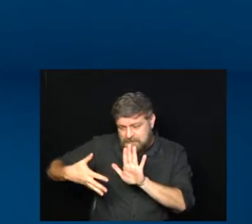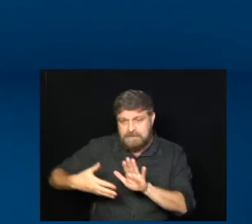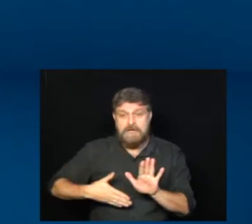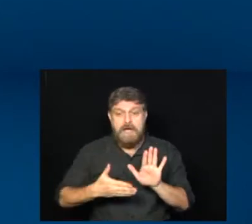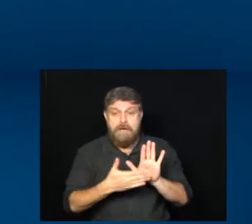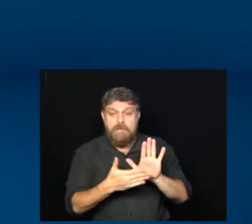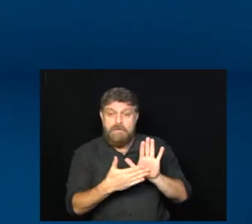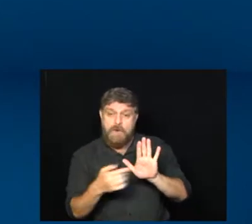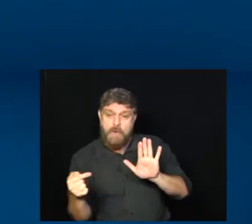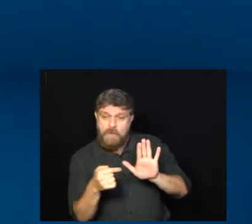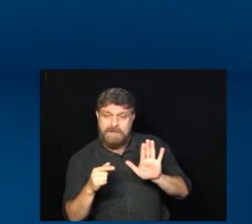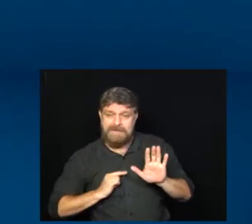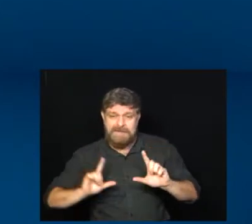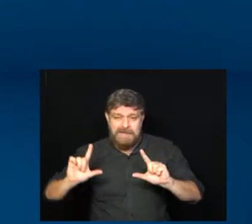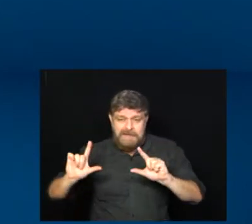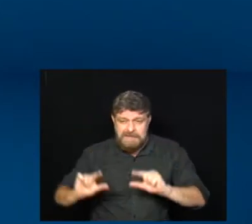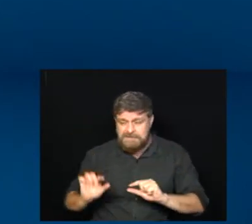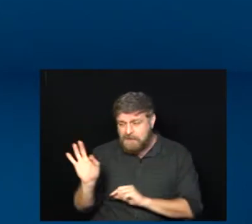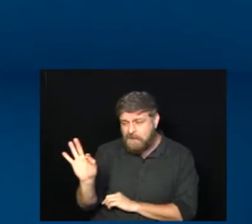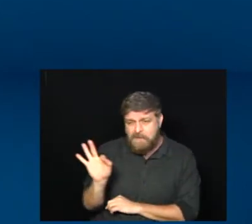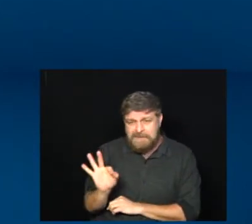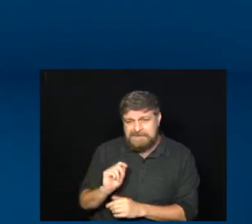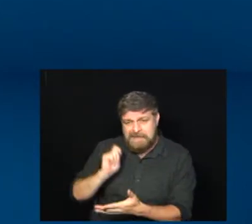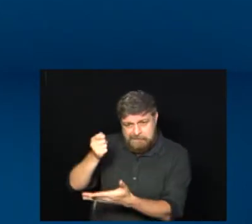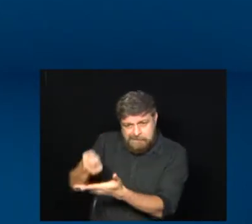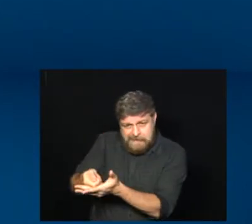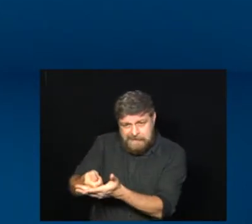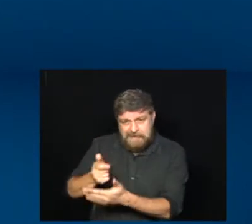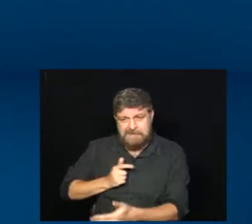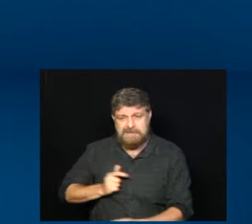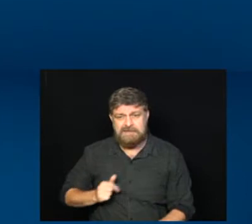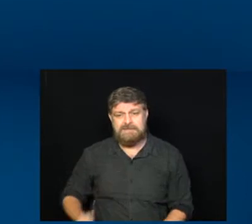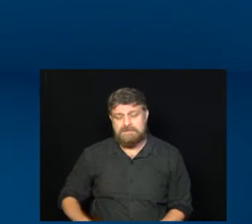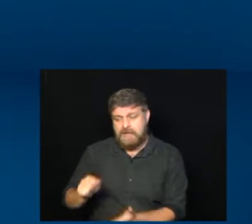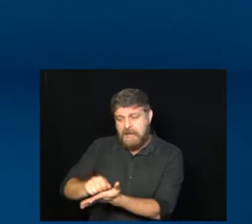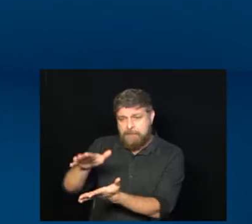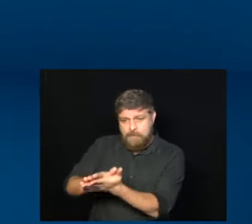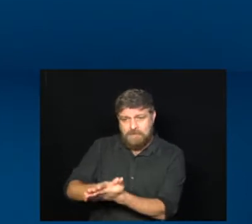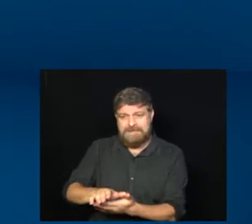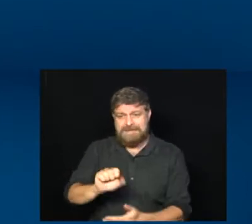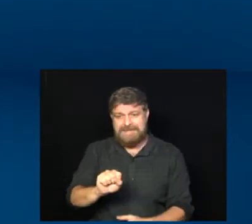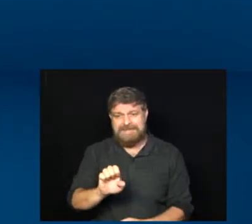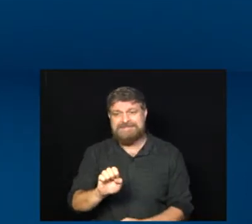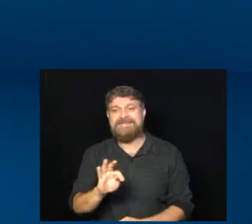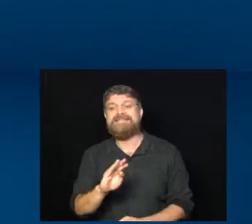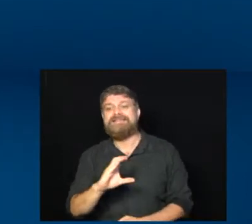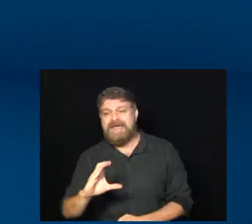proposta reduz os percentuais cobrados a título de multa pela CETEC. Em